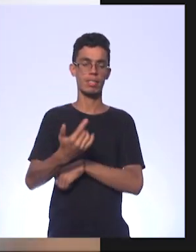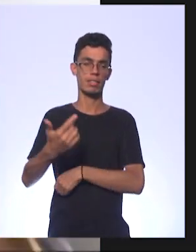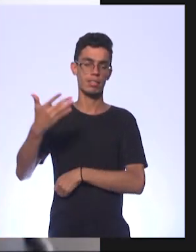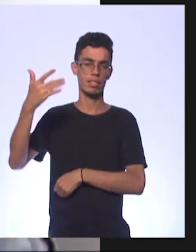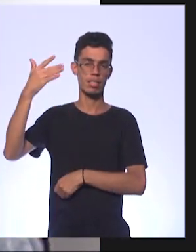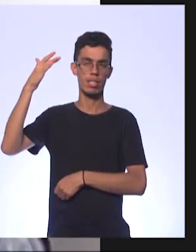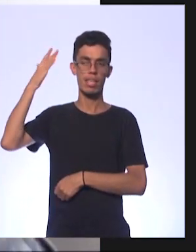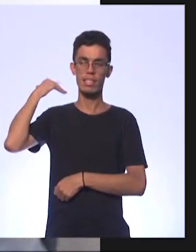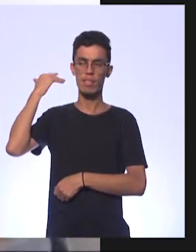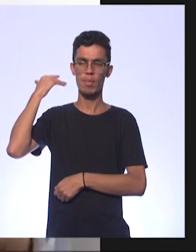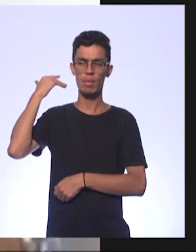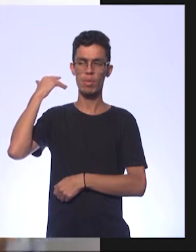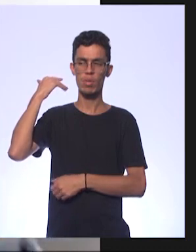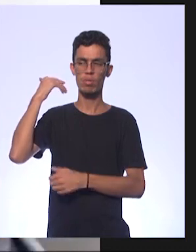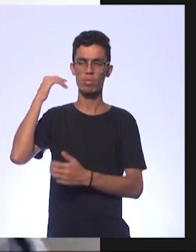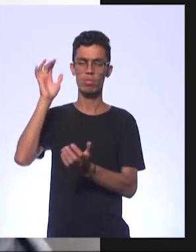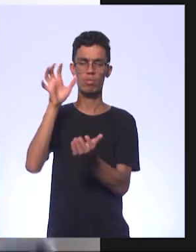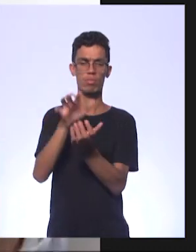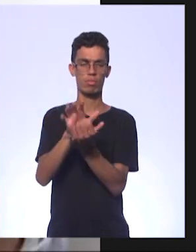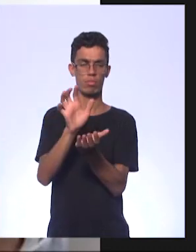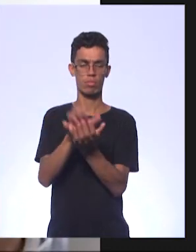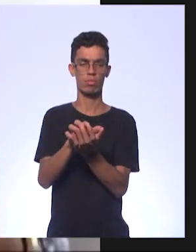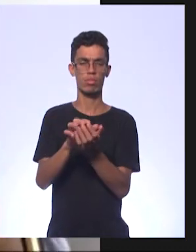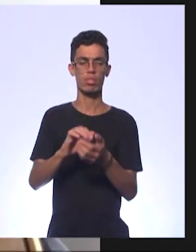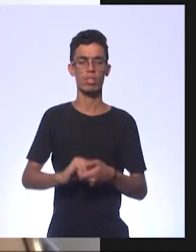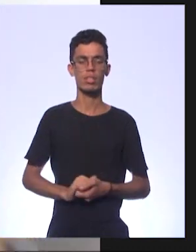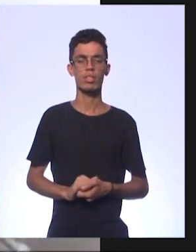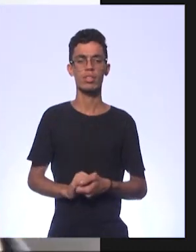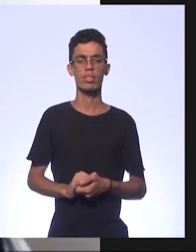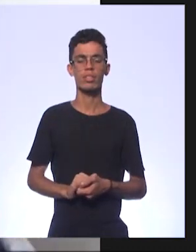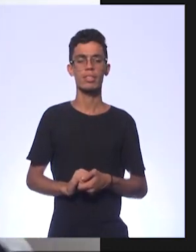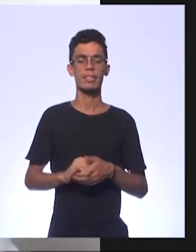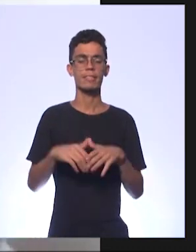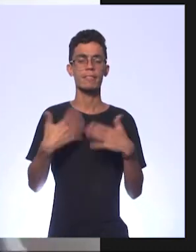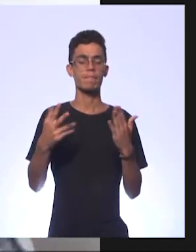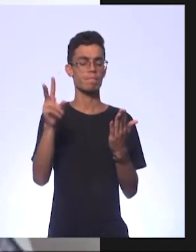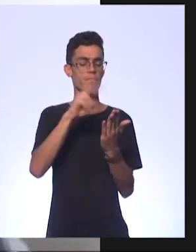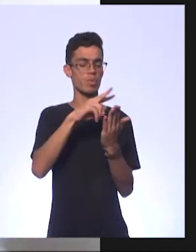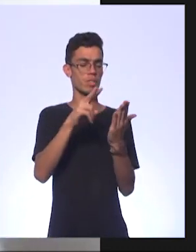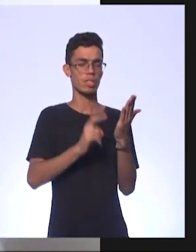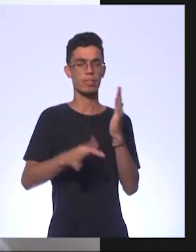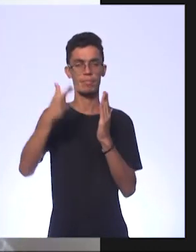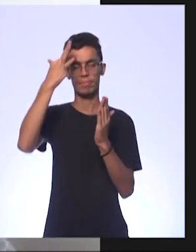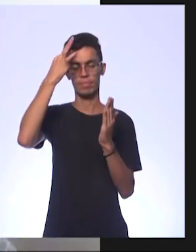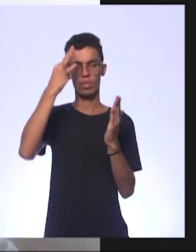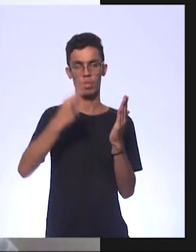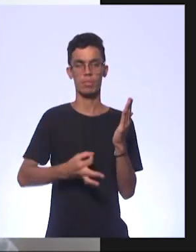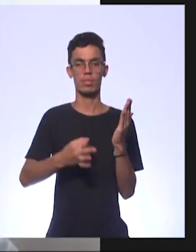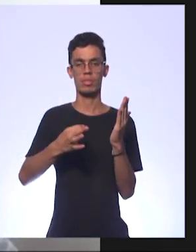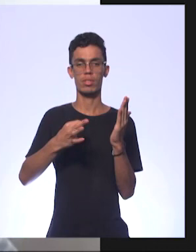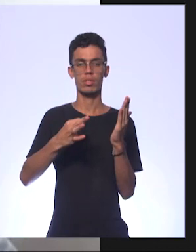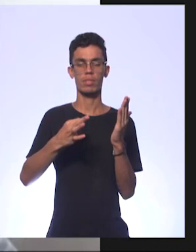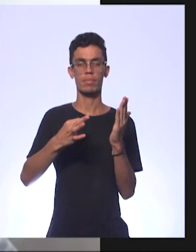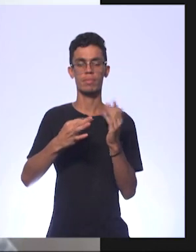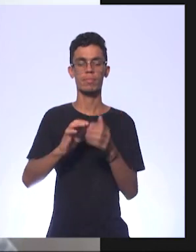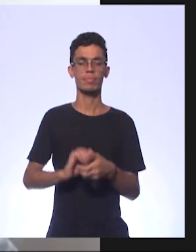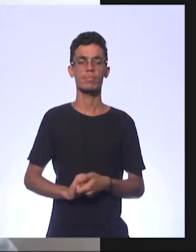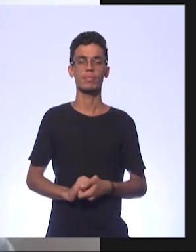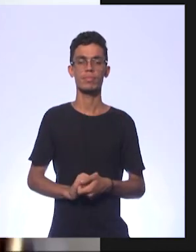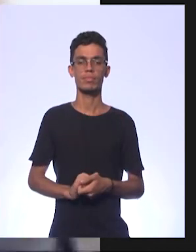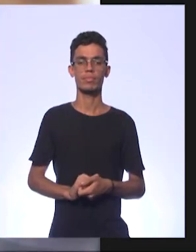E, finalmente, o abstrato estendido é onde você leu, entendeu e leva para uma situação